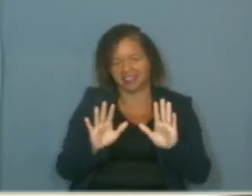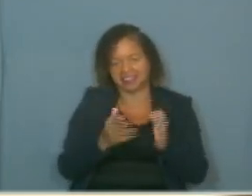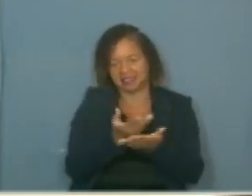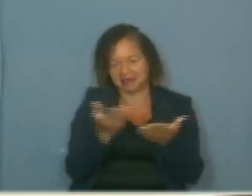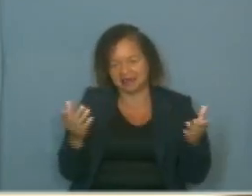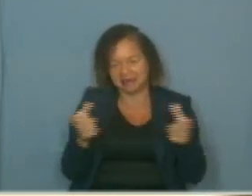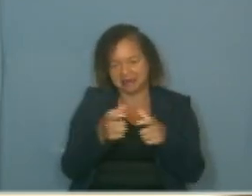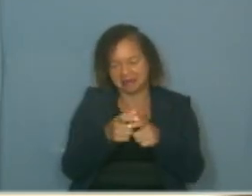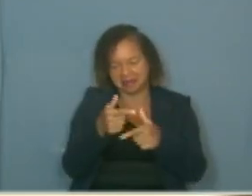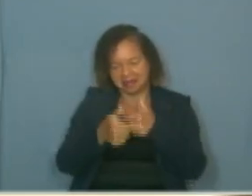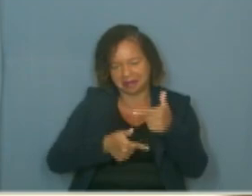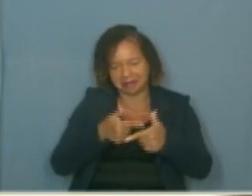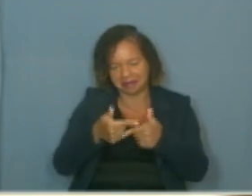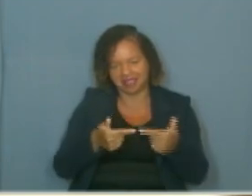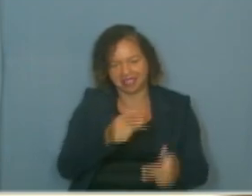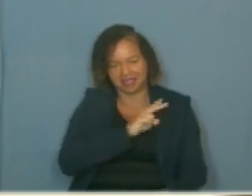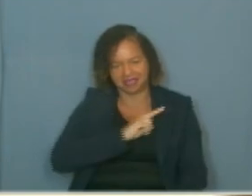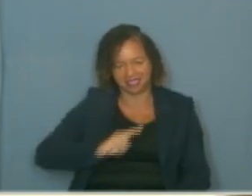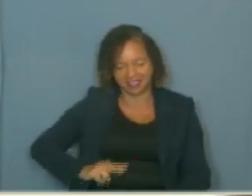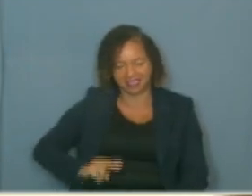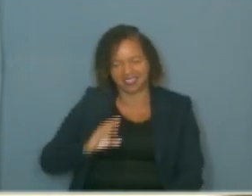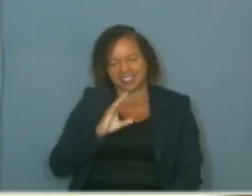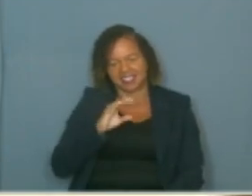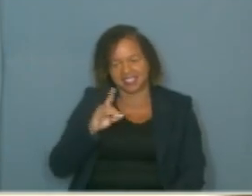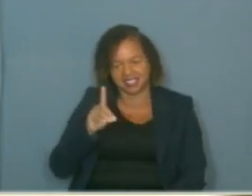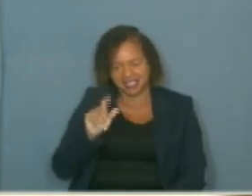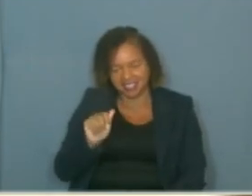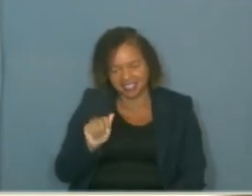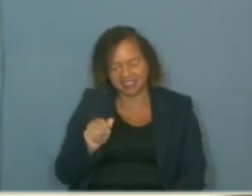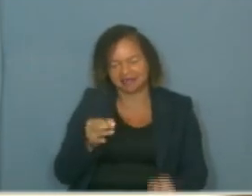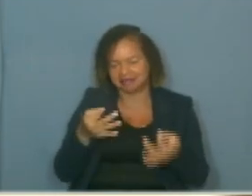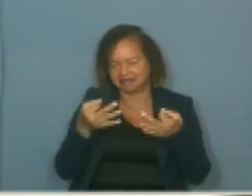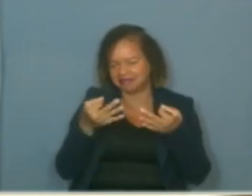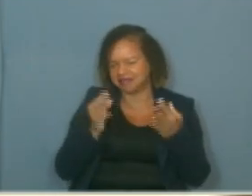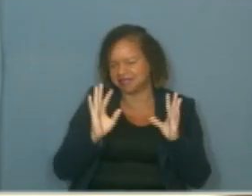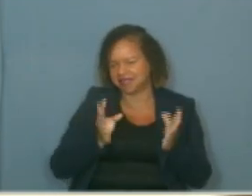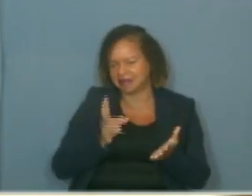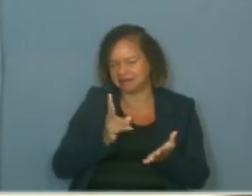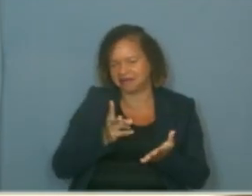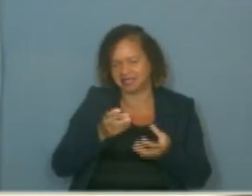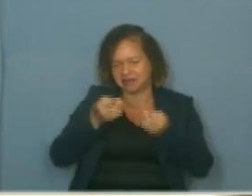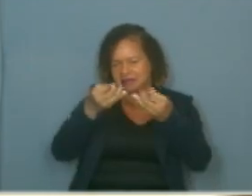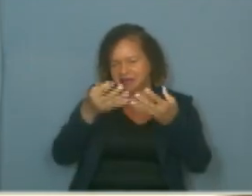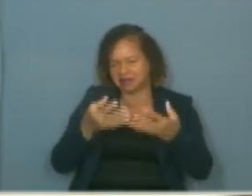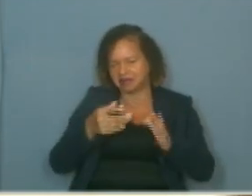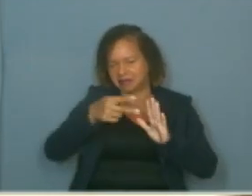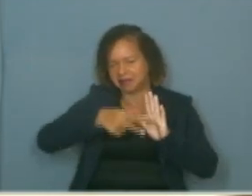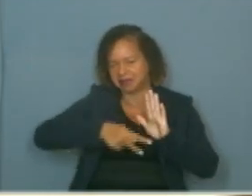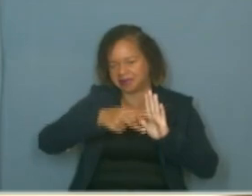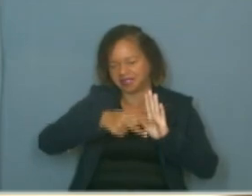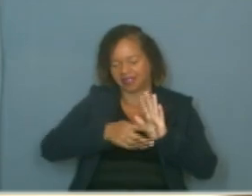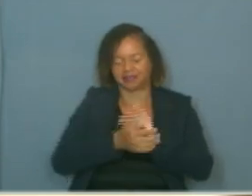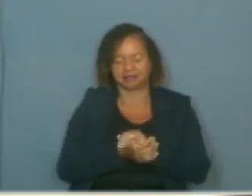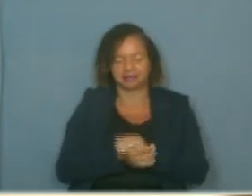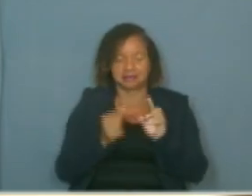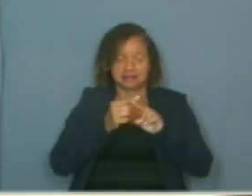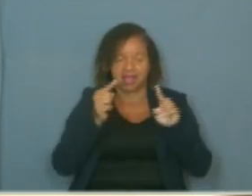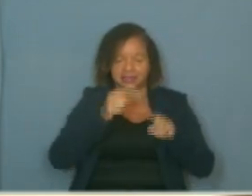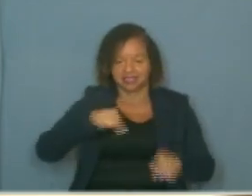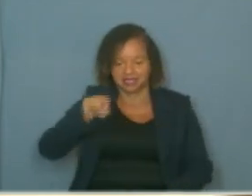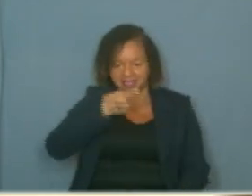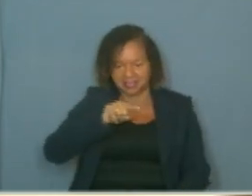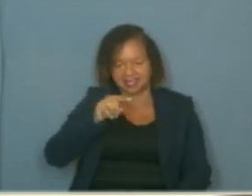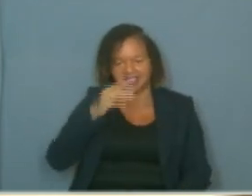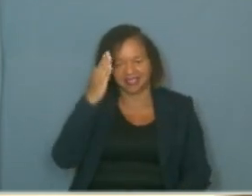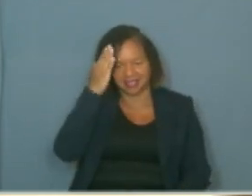do pequeno expediente em que a vereadora Cida Pedrosa tão eloquentemente explanou sobre esse projeto, mas Vossas Excelências